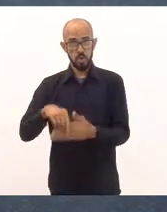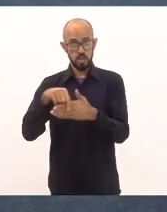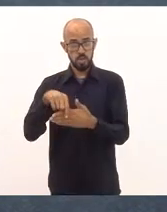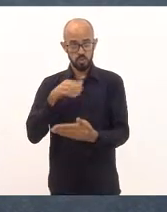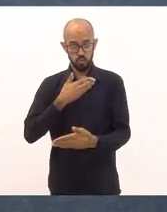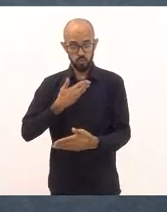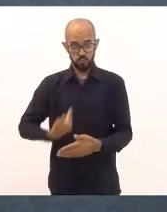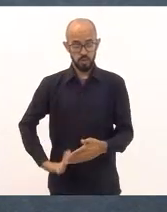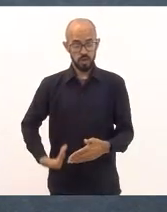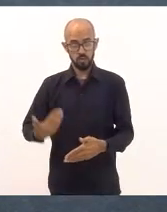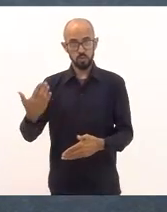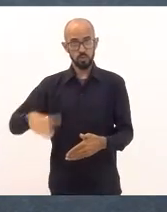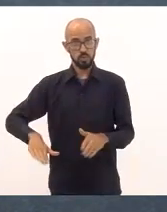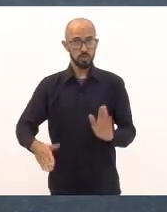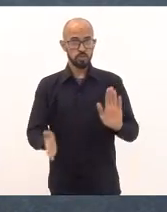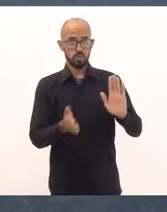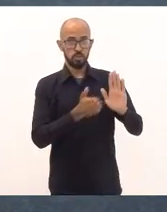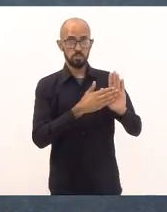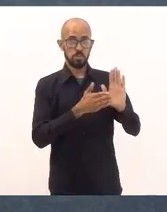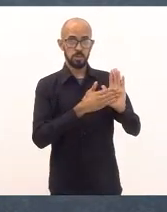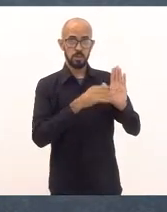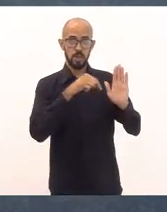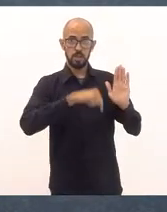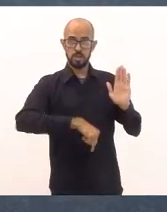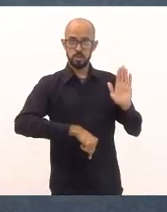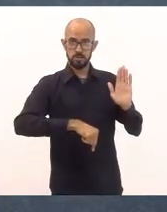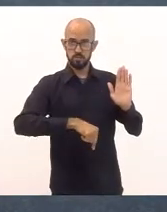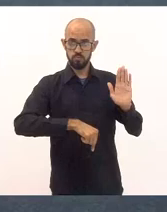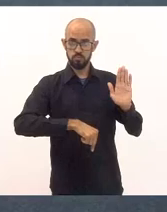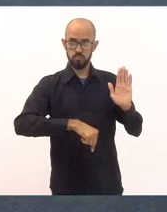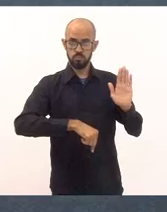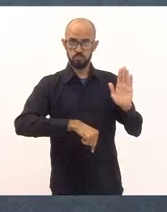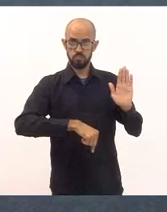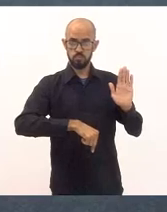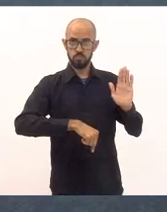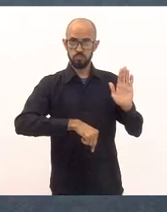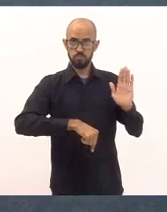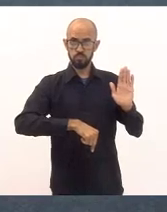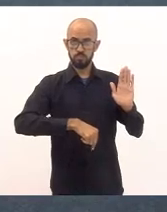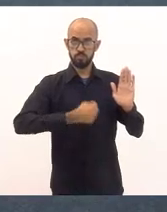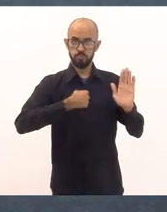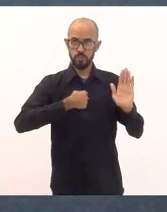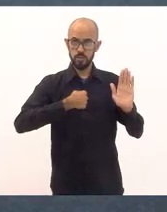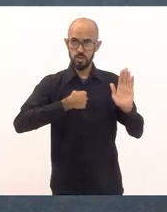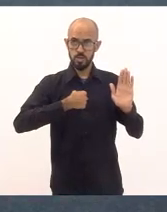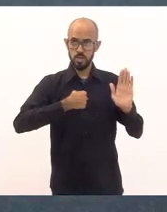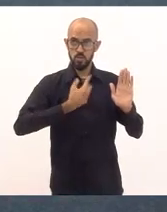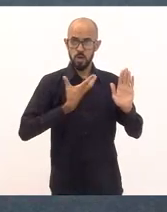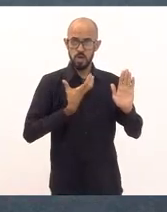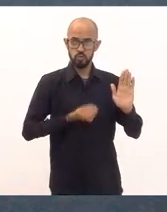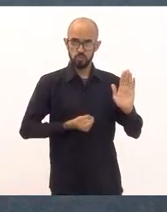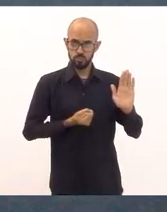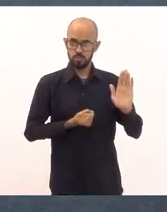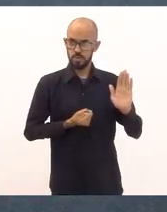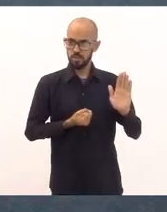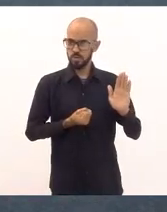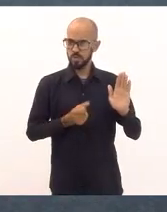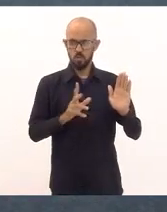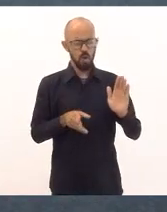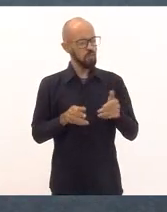Luiz. Não quis fazer o compromisso. E eu banquei o compromisso, como faço sempre